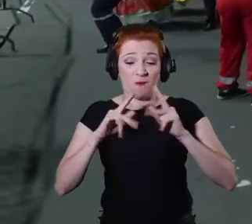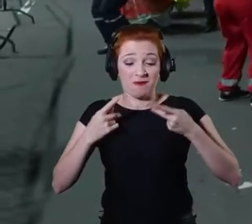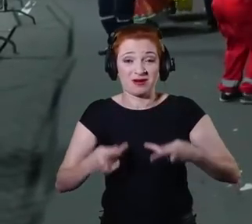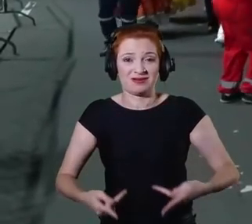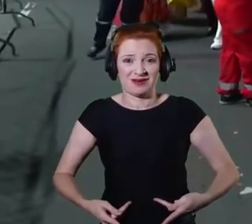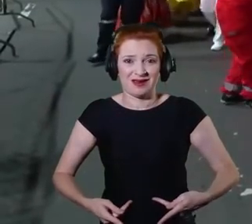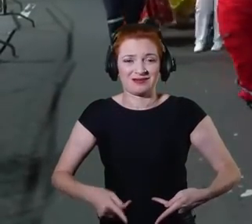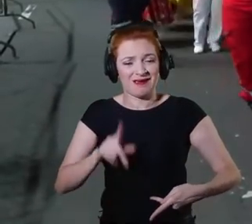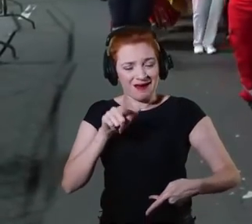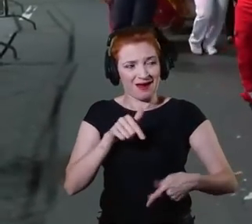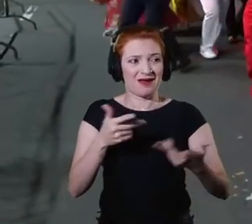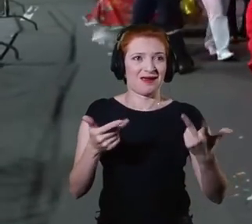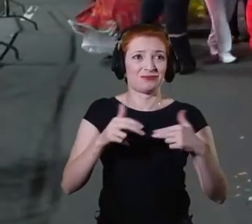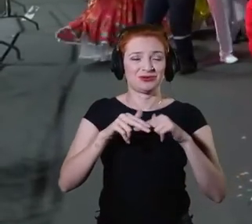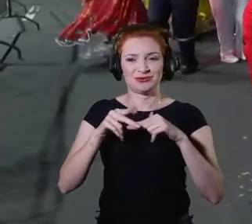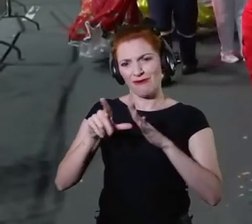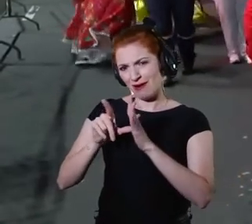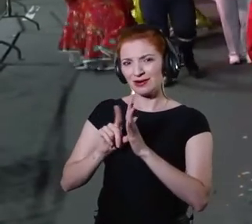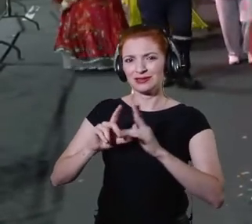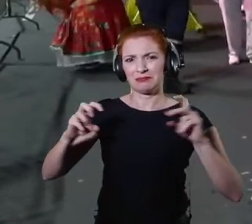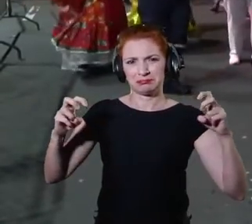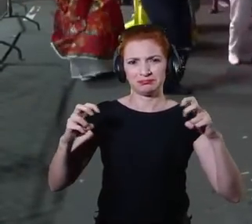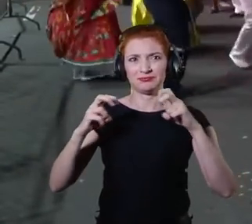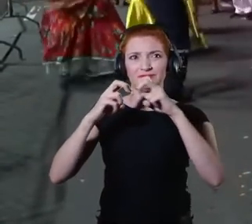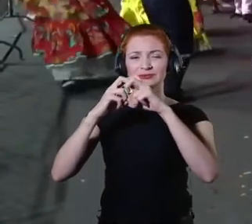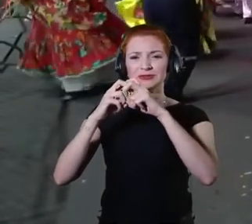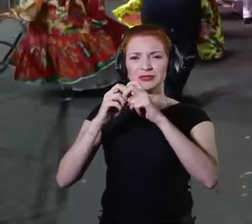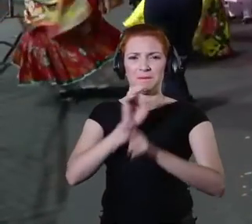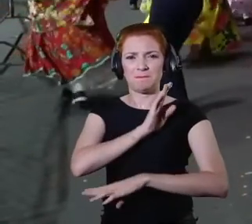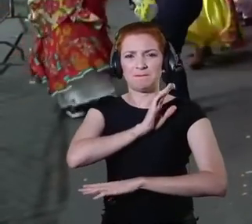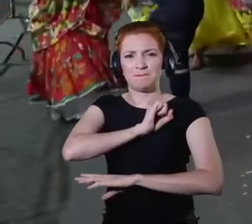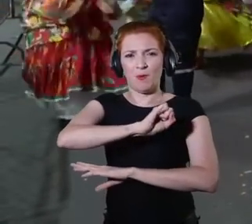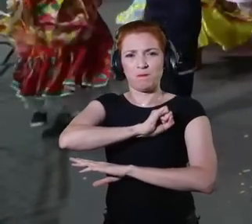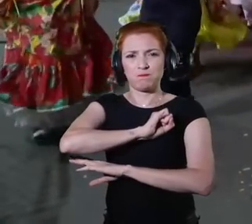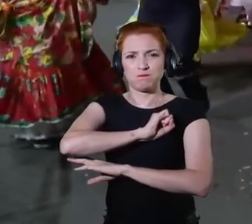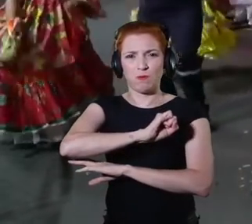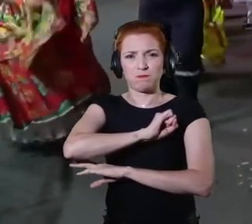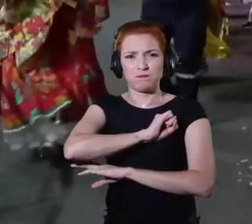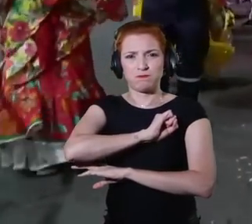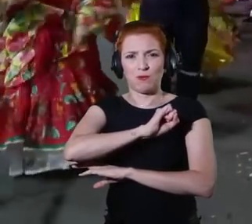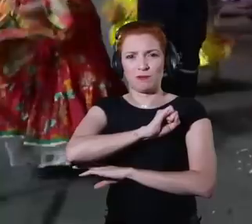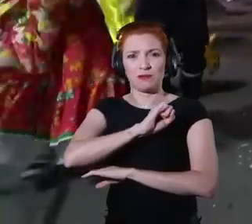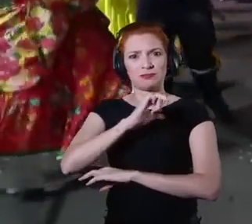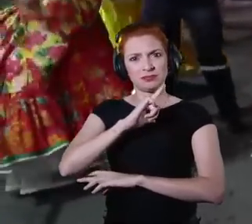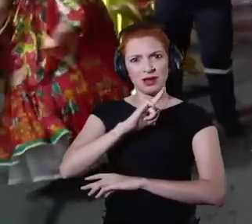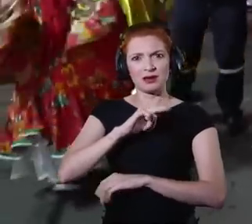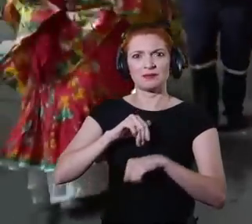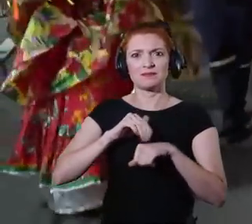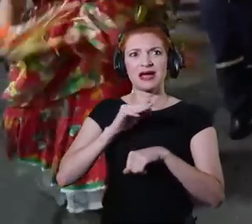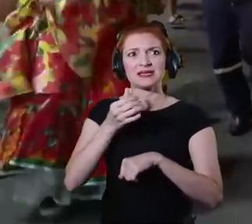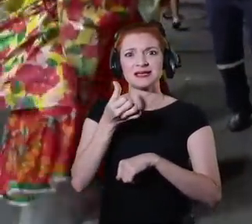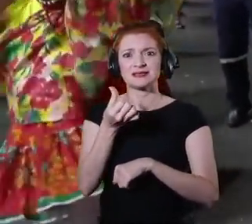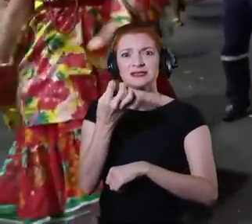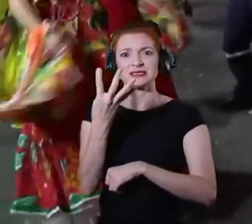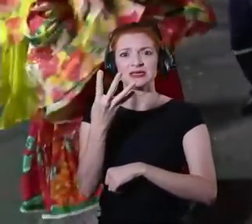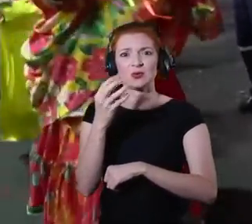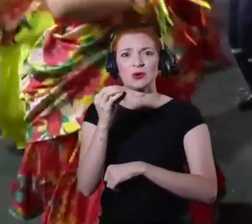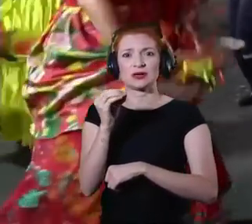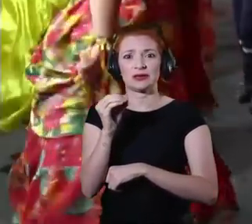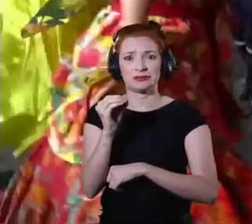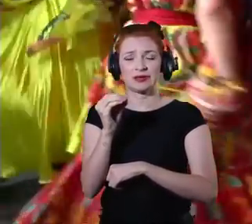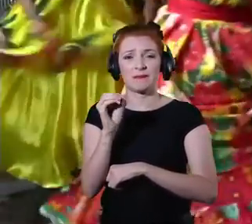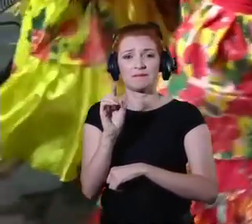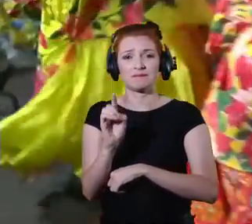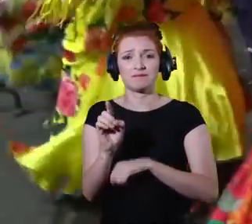ali na catedral, saindo lá de cima da janela, mais de 640 mil corações deixaram